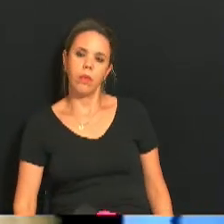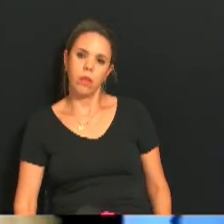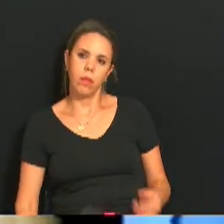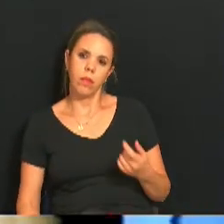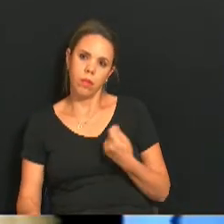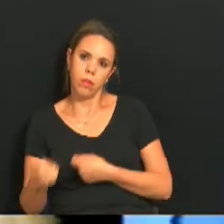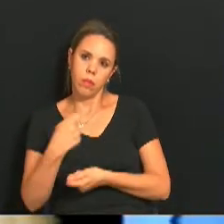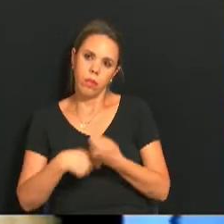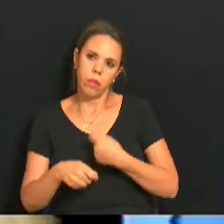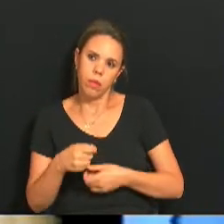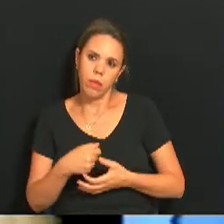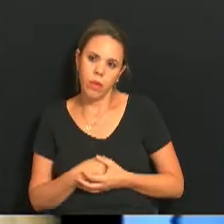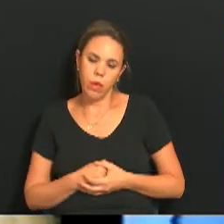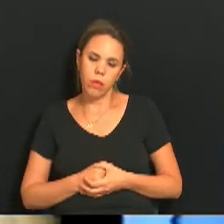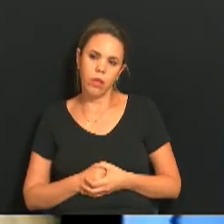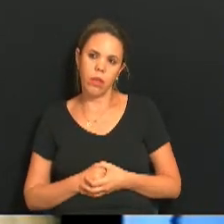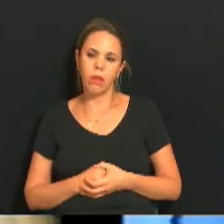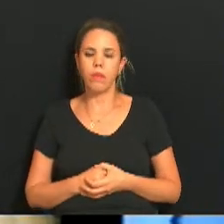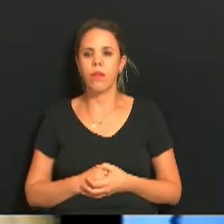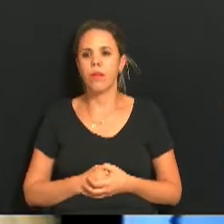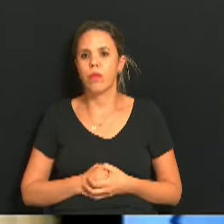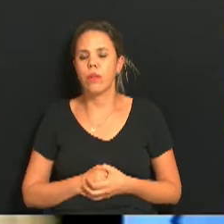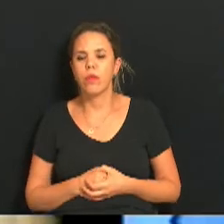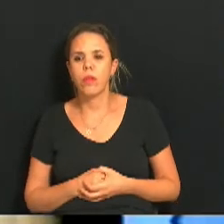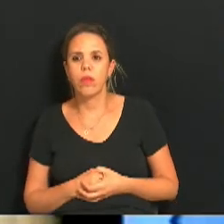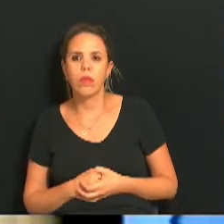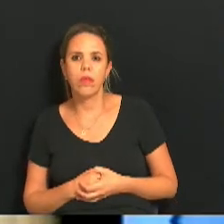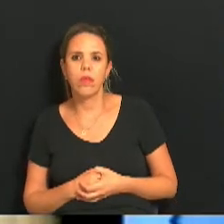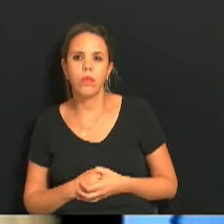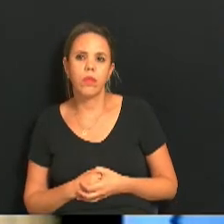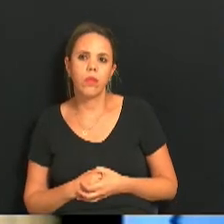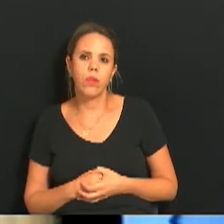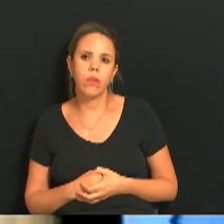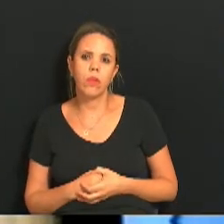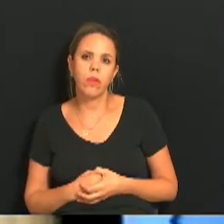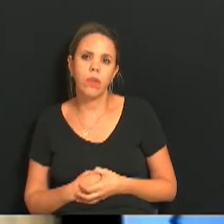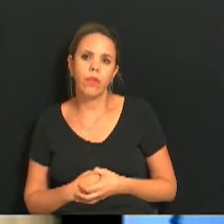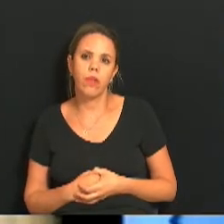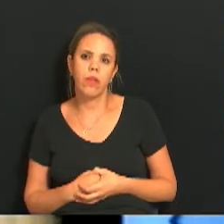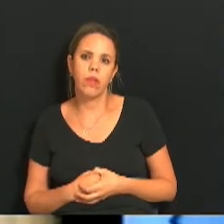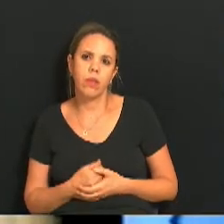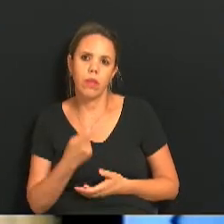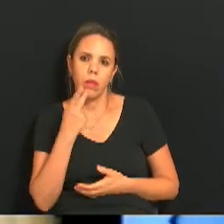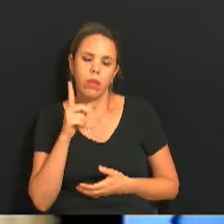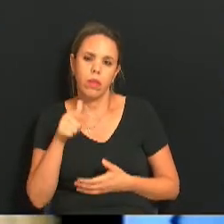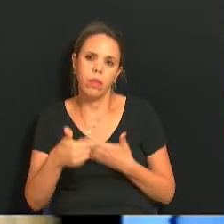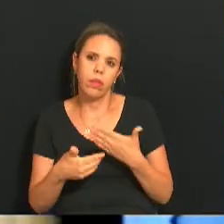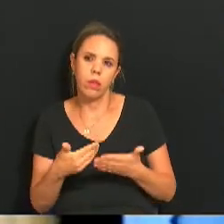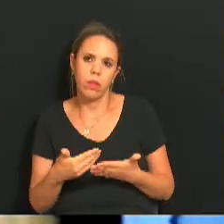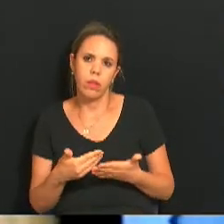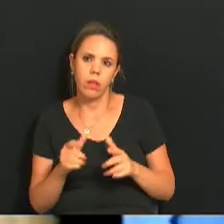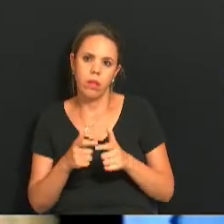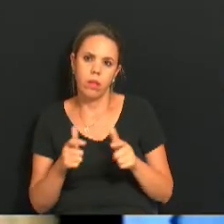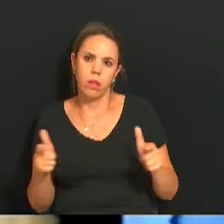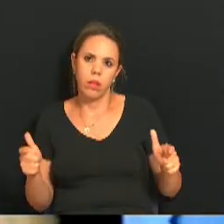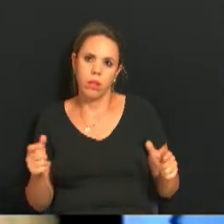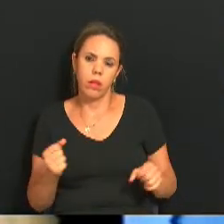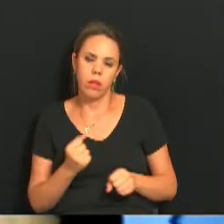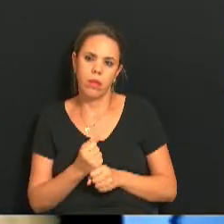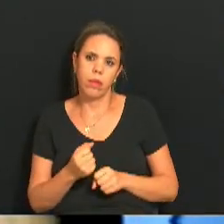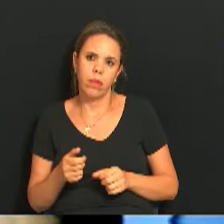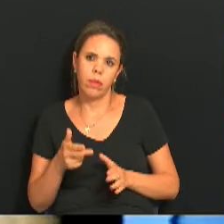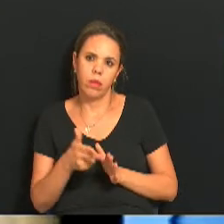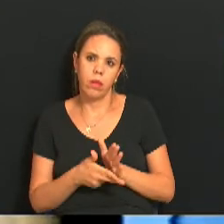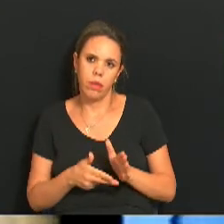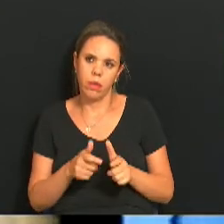público superveniente ou seja o interesse público ideia apareceu posteriormente pão de ampliação do sistema viário